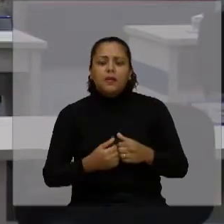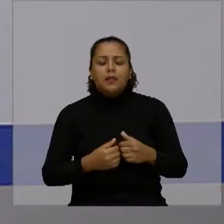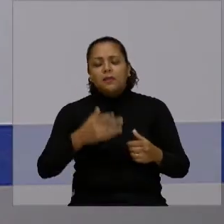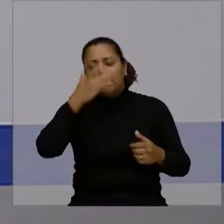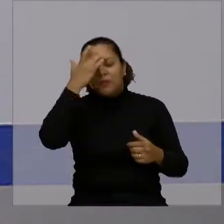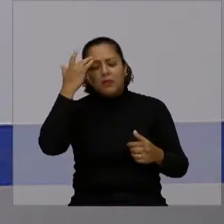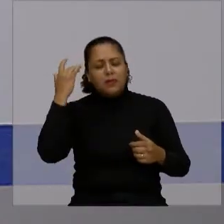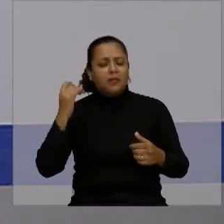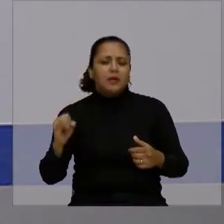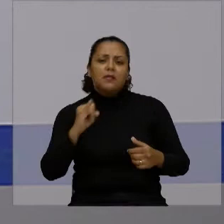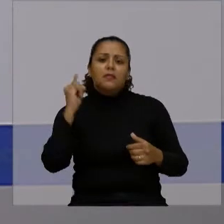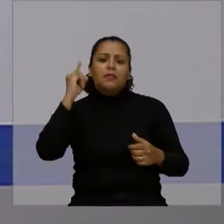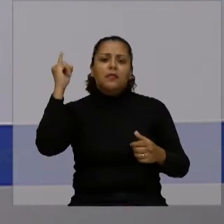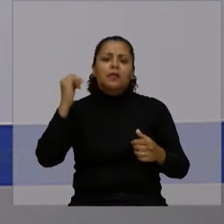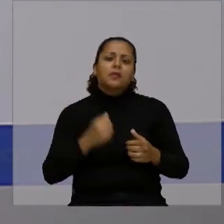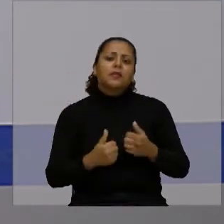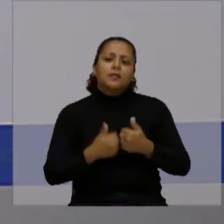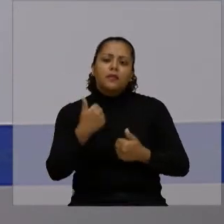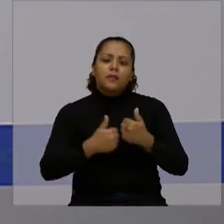Com a palavra, vereador